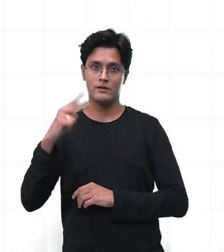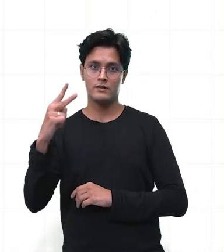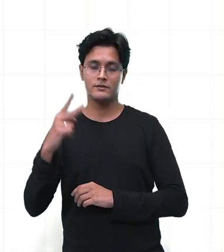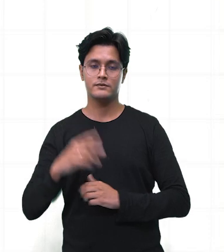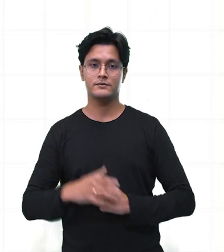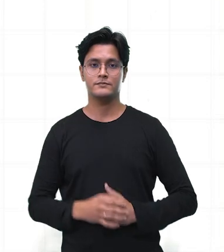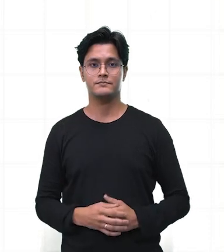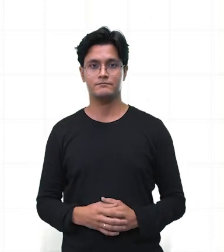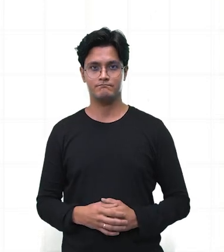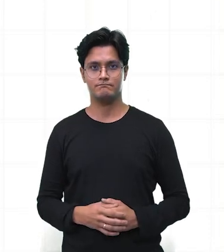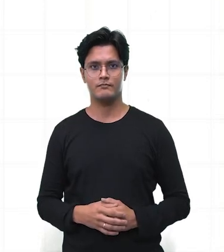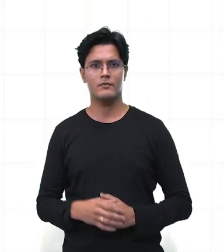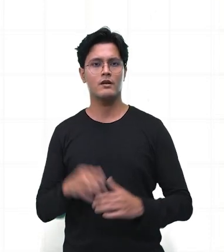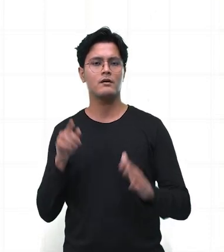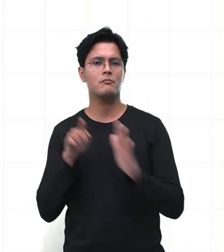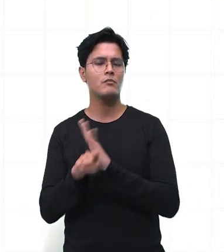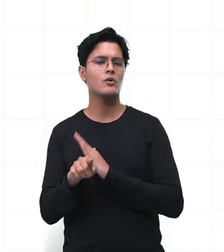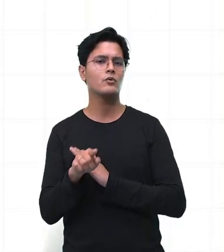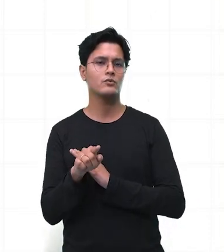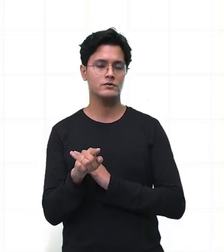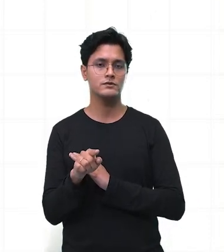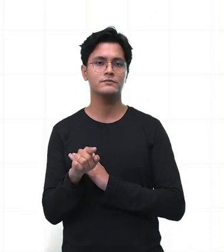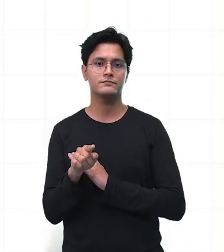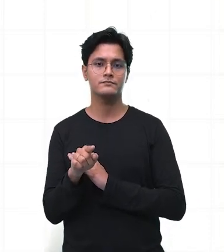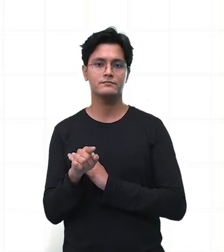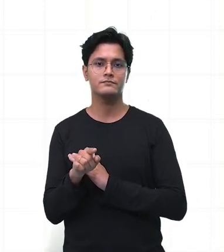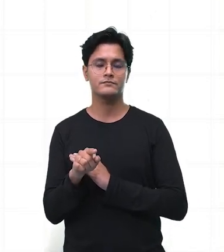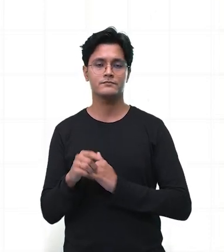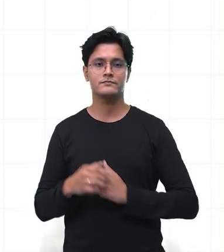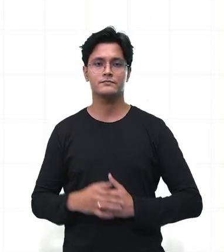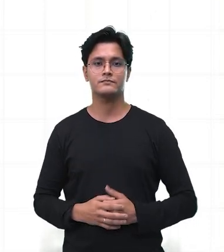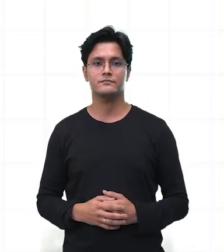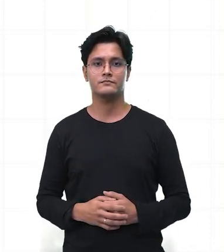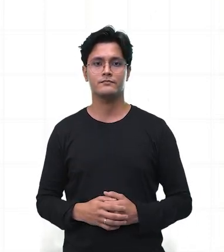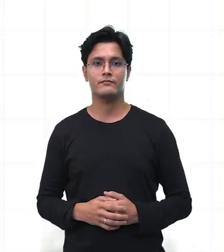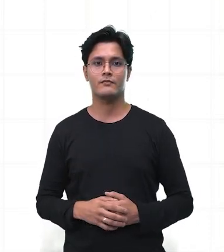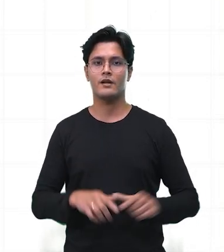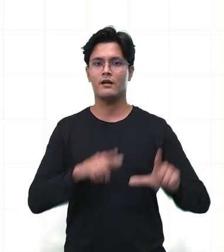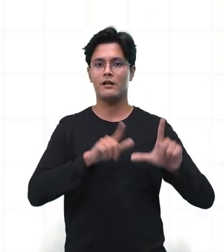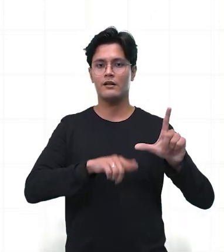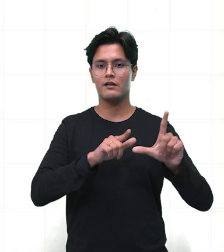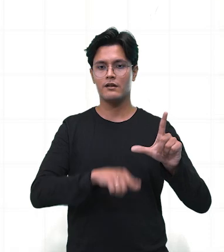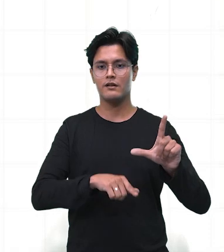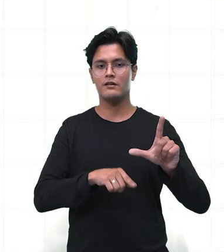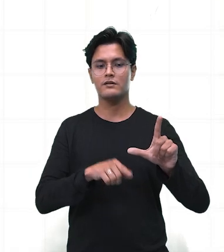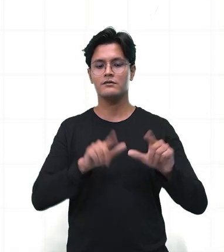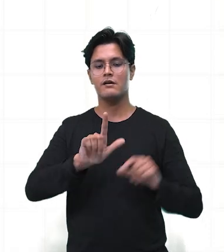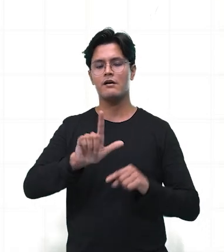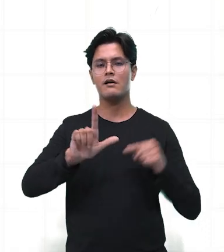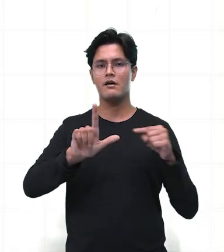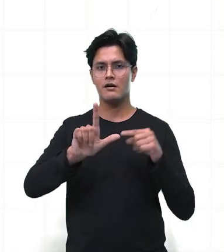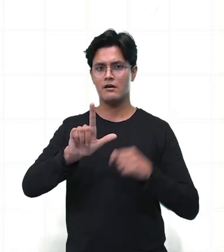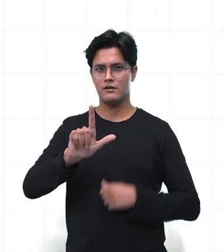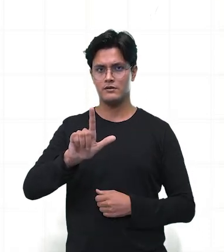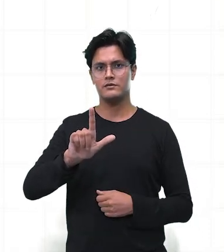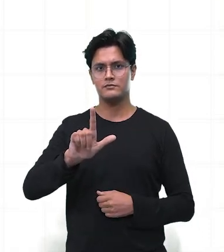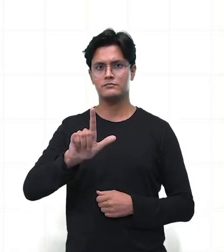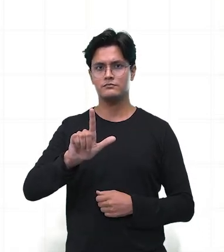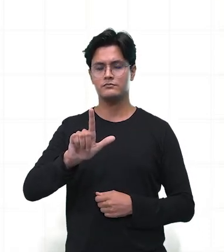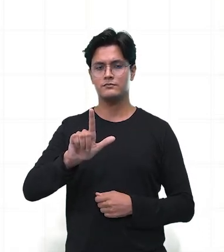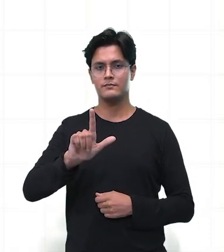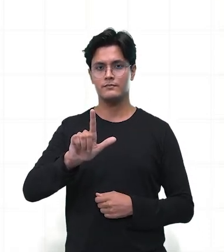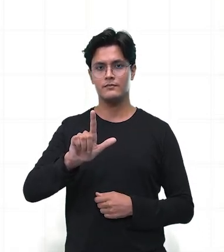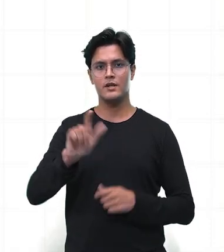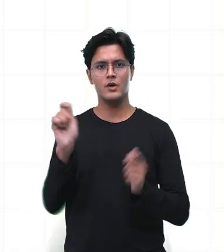Tá? Pergunto a vocês, no lugar dessa letra aqui, eu consigo